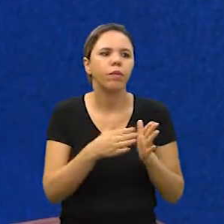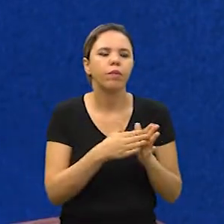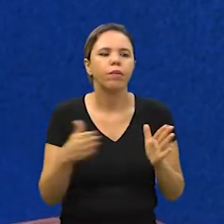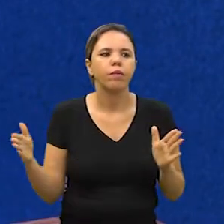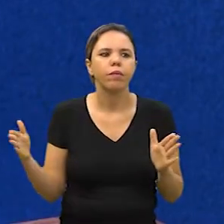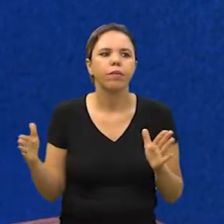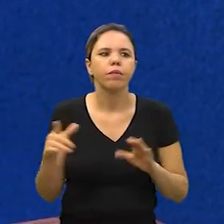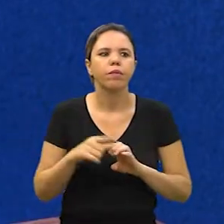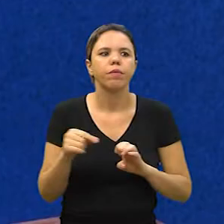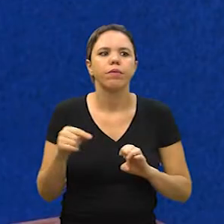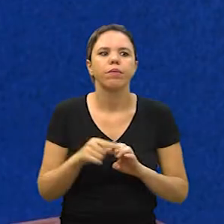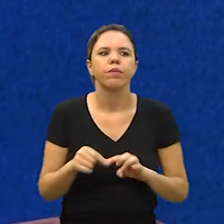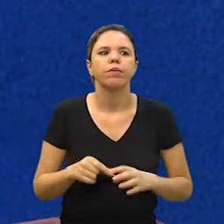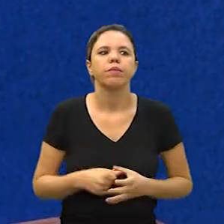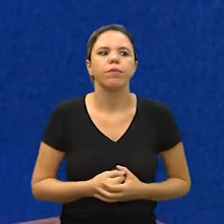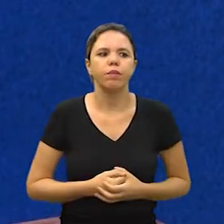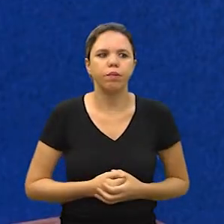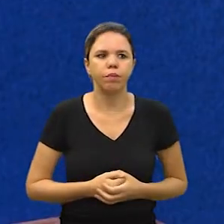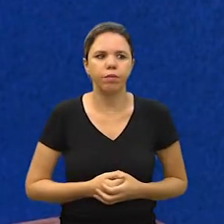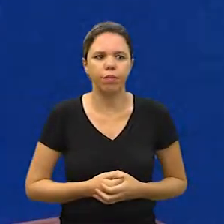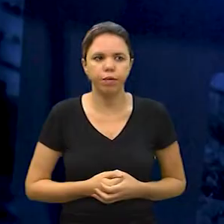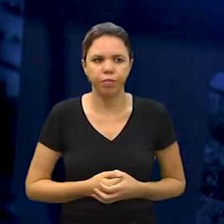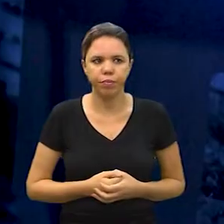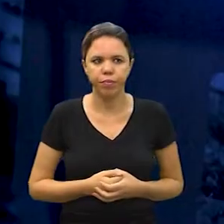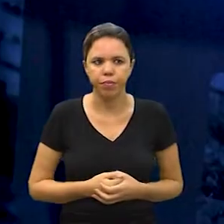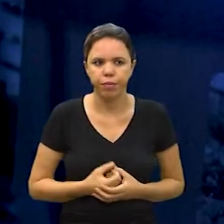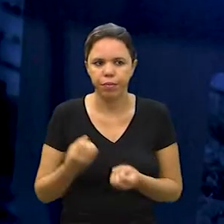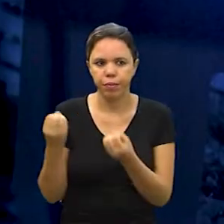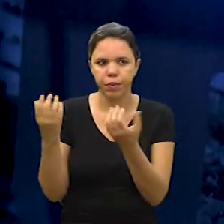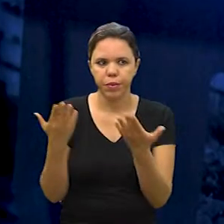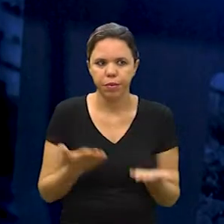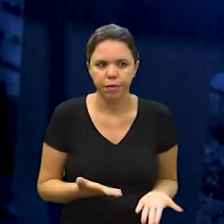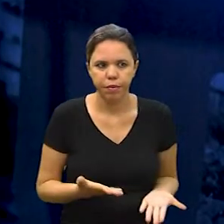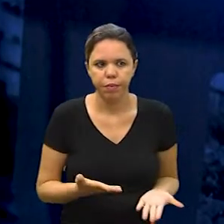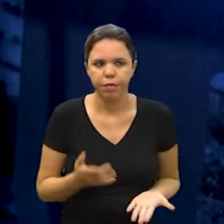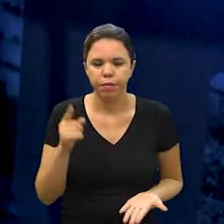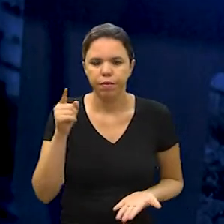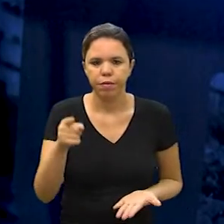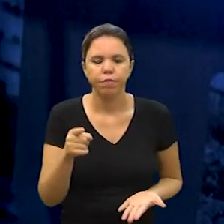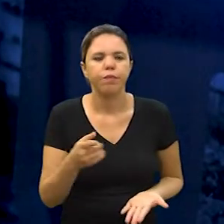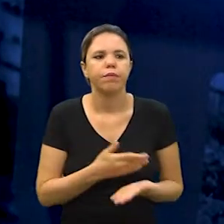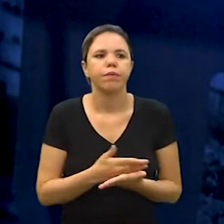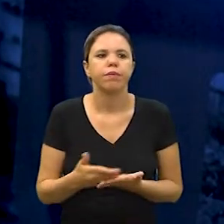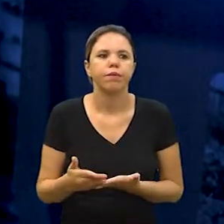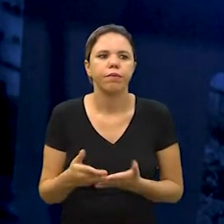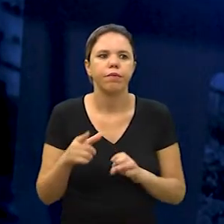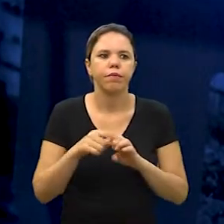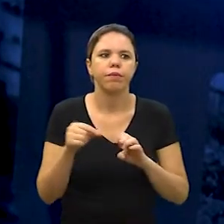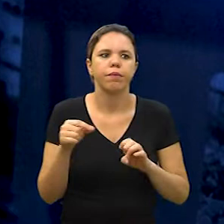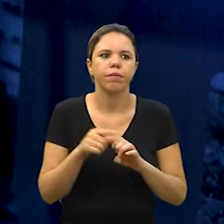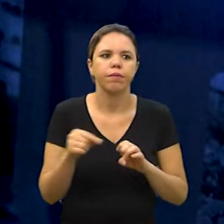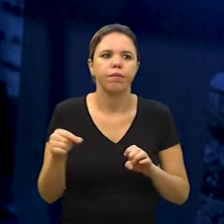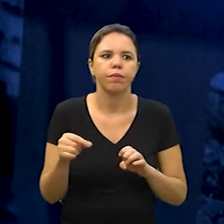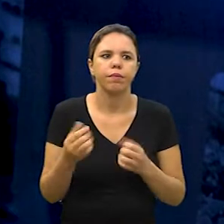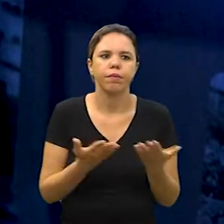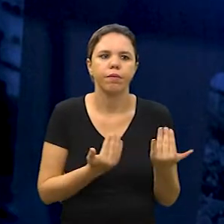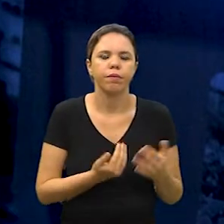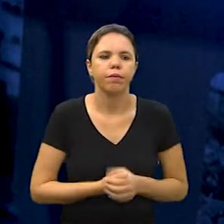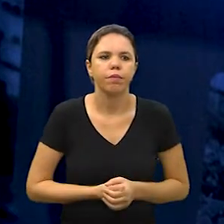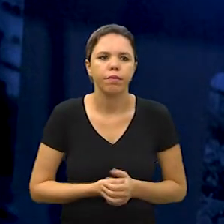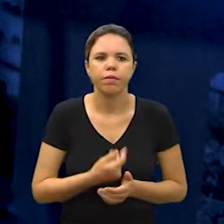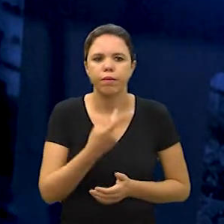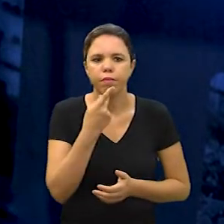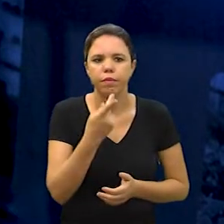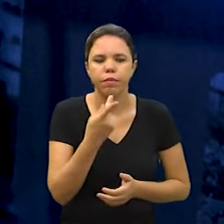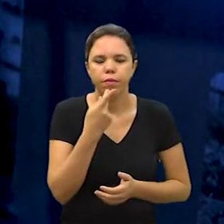essa jornada empreendedora. Leandro, seja bem-vindo. Você começou a empreender bem jovem.